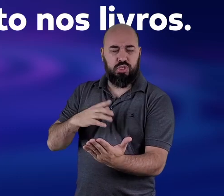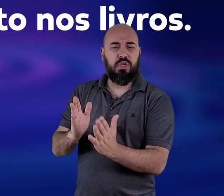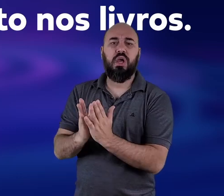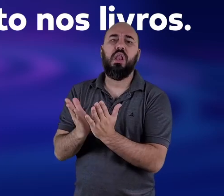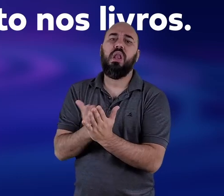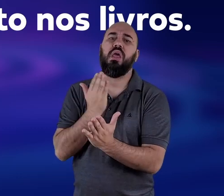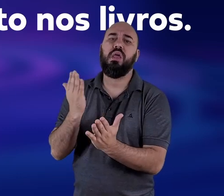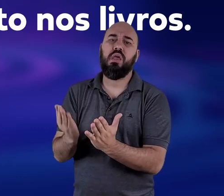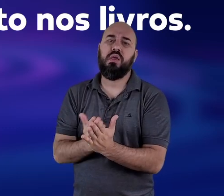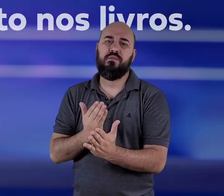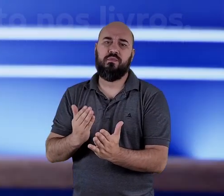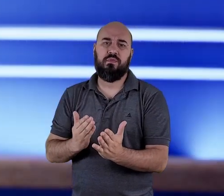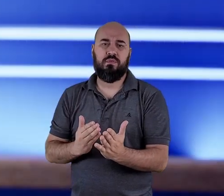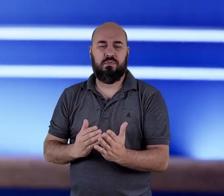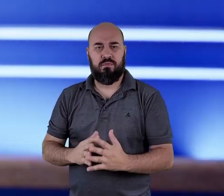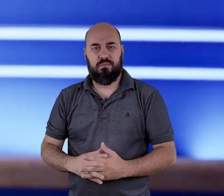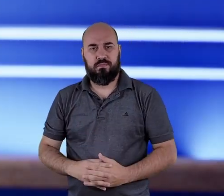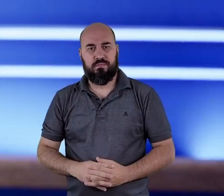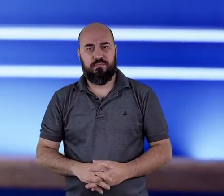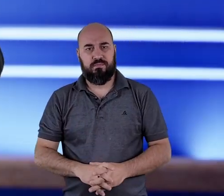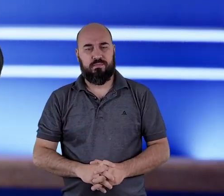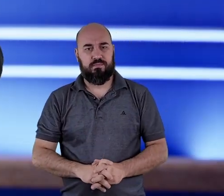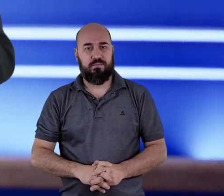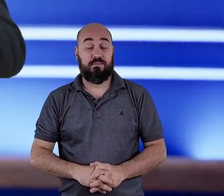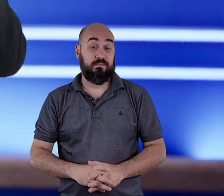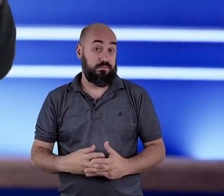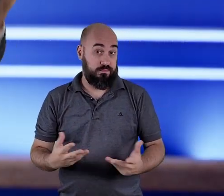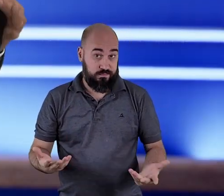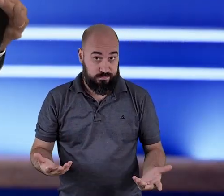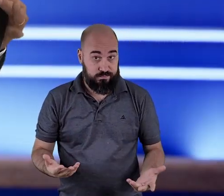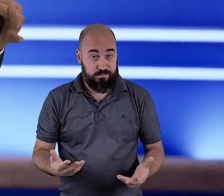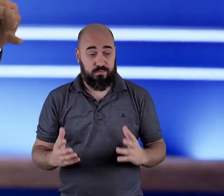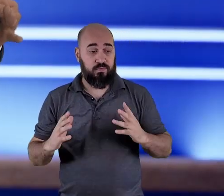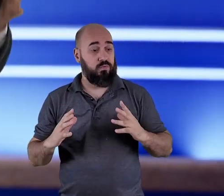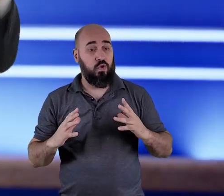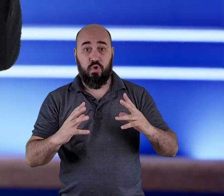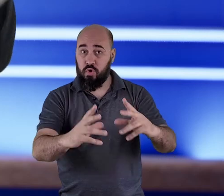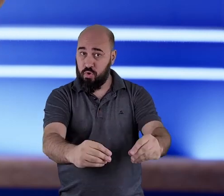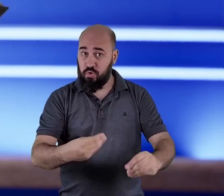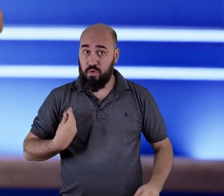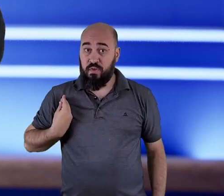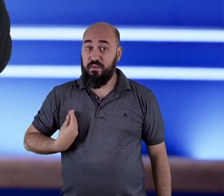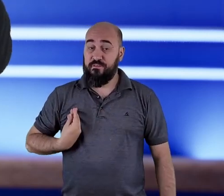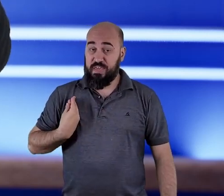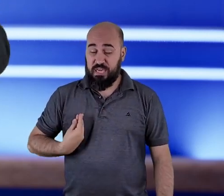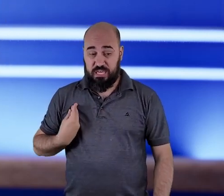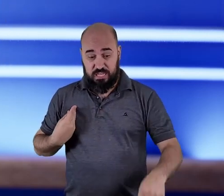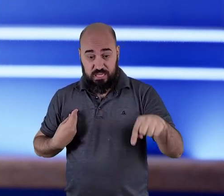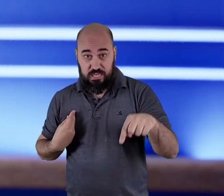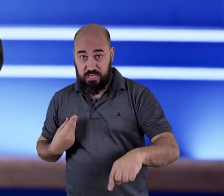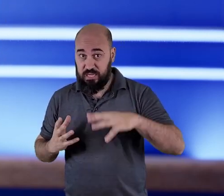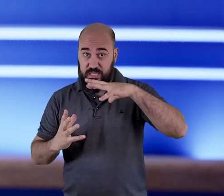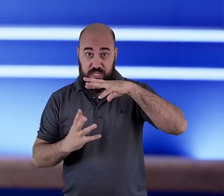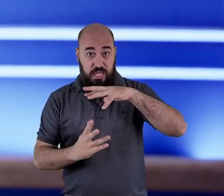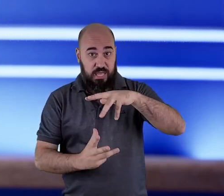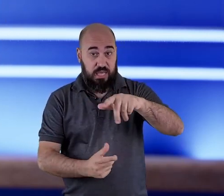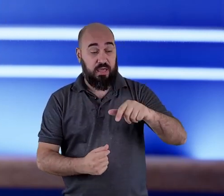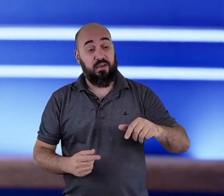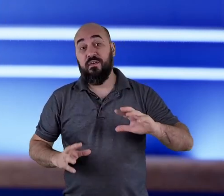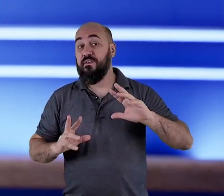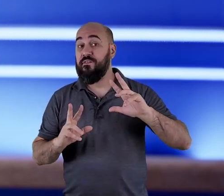nos livros. A Bíblia afirma que todos os que viveram neste planeta